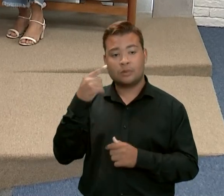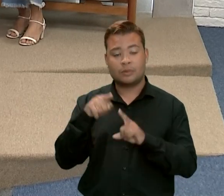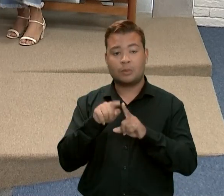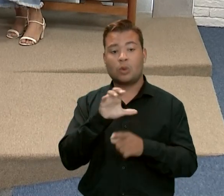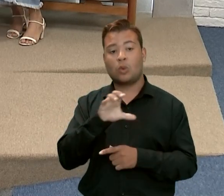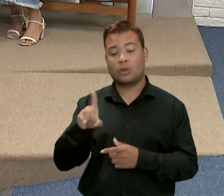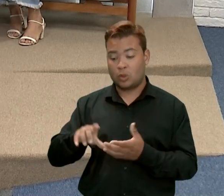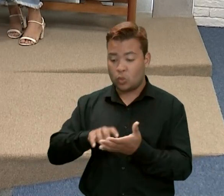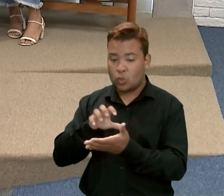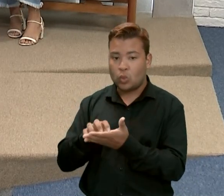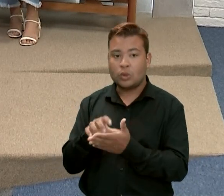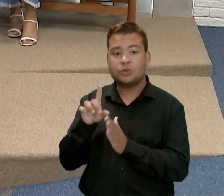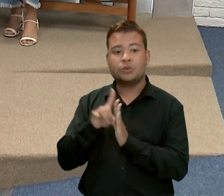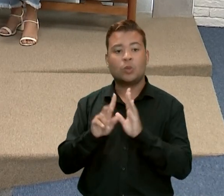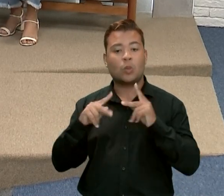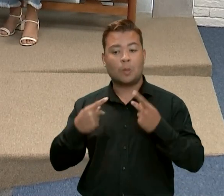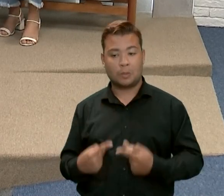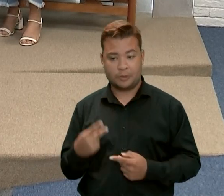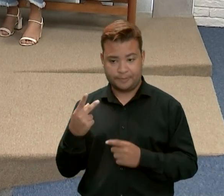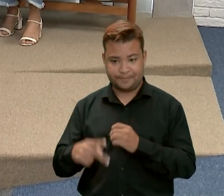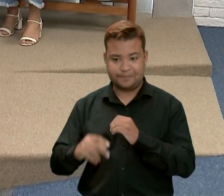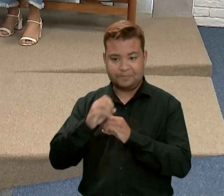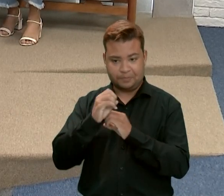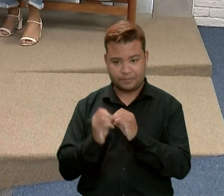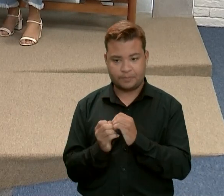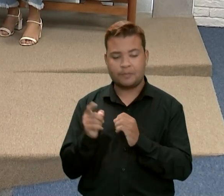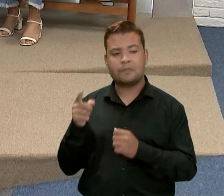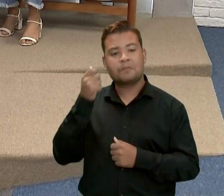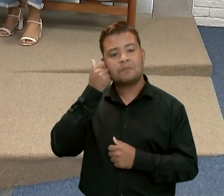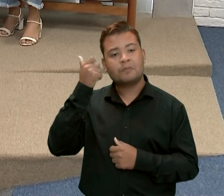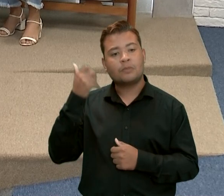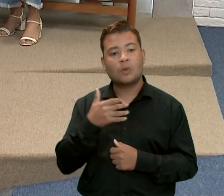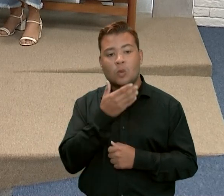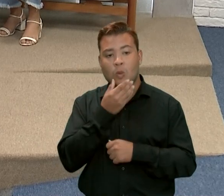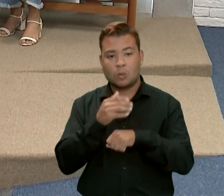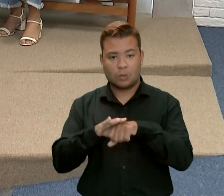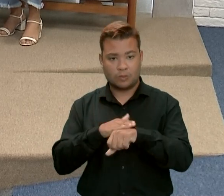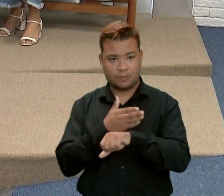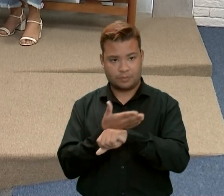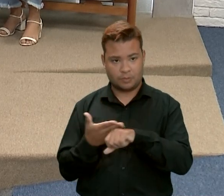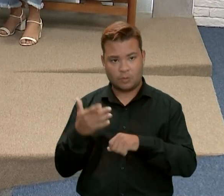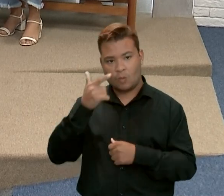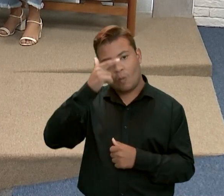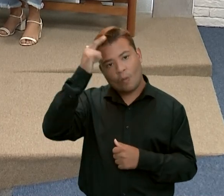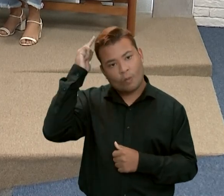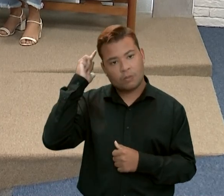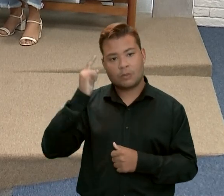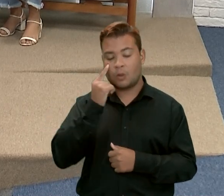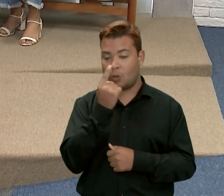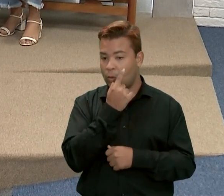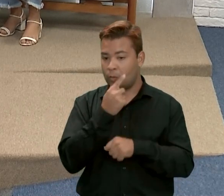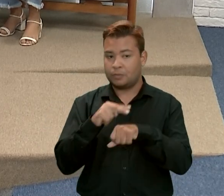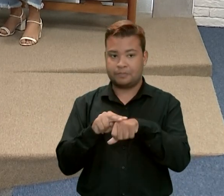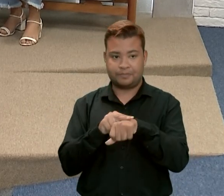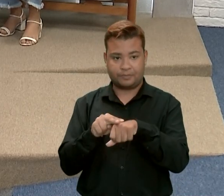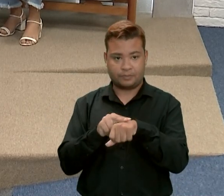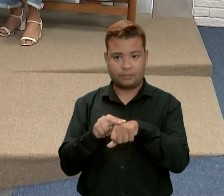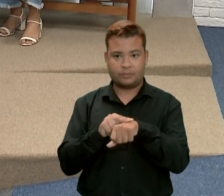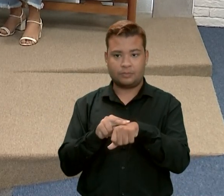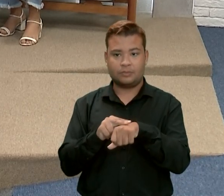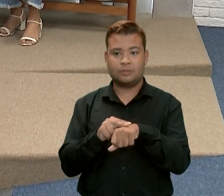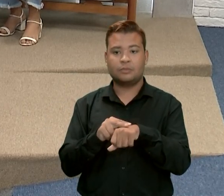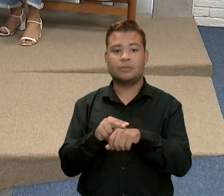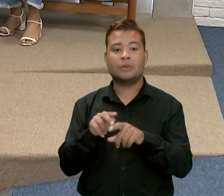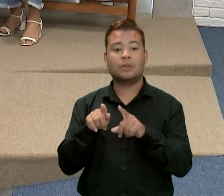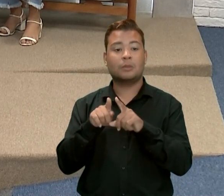Direitos Humanos da universidade. O professor se identifica como um homem branco, calvo, com olhos verdes e que não está